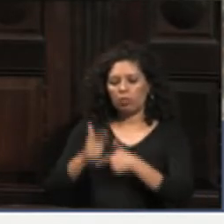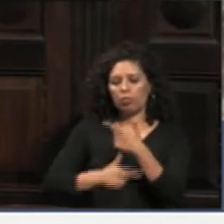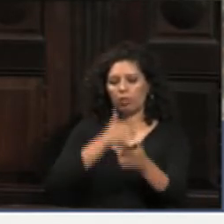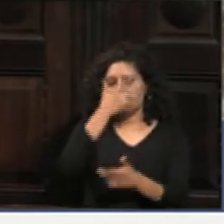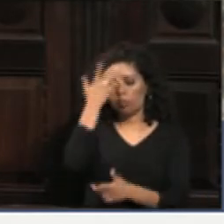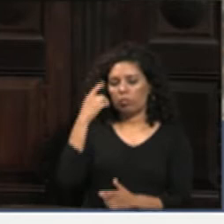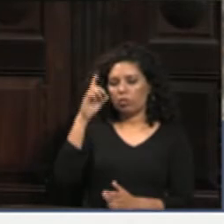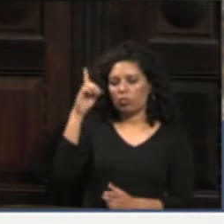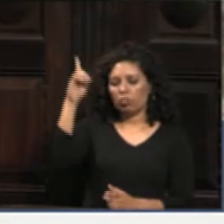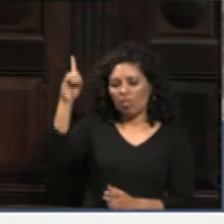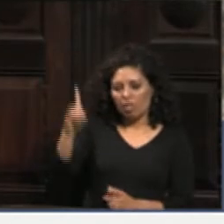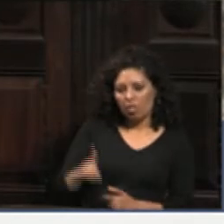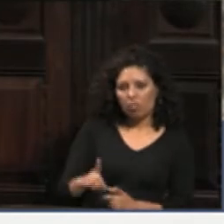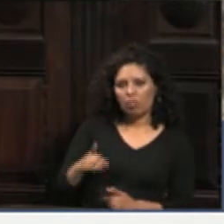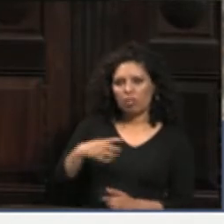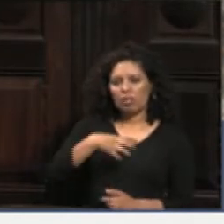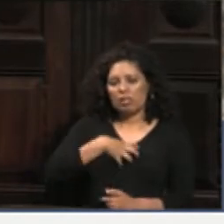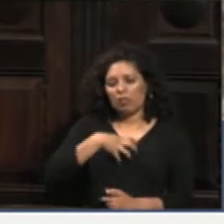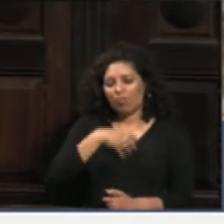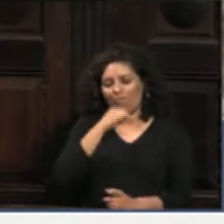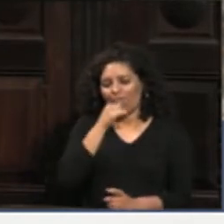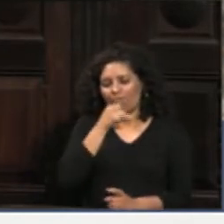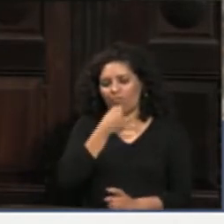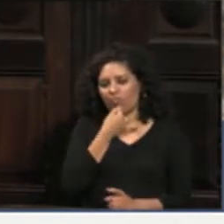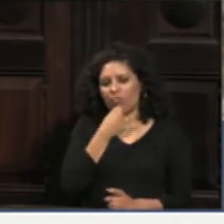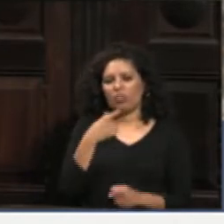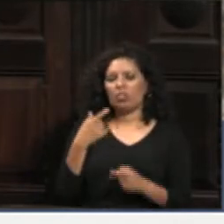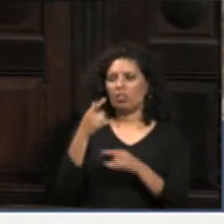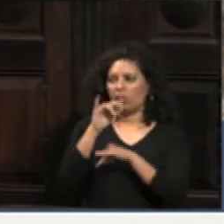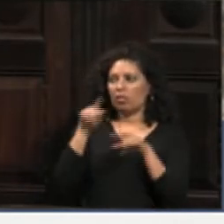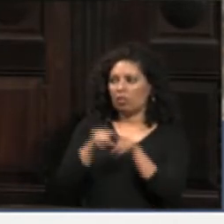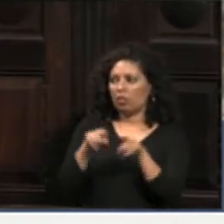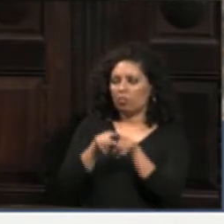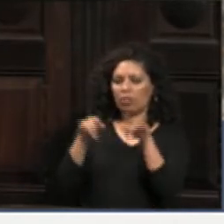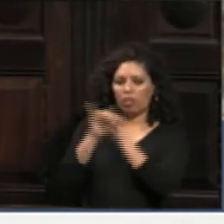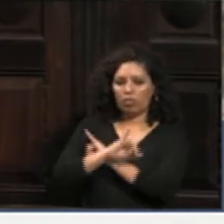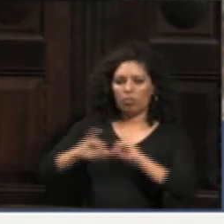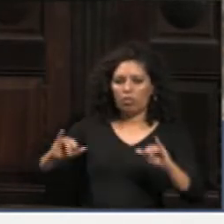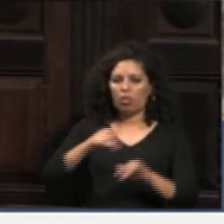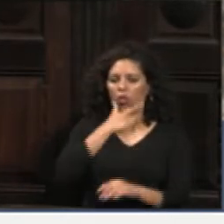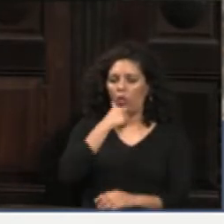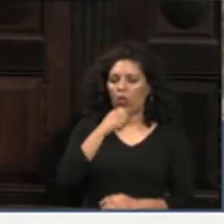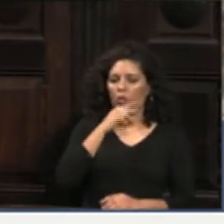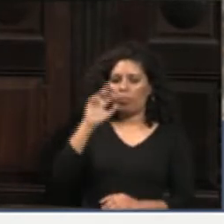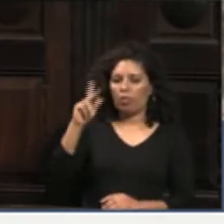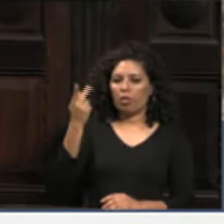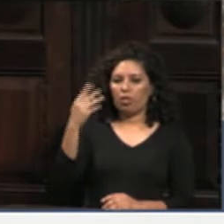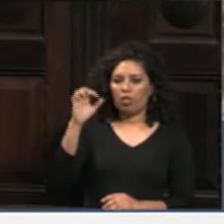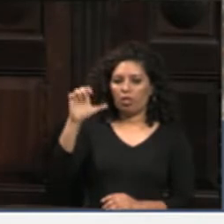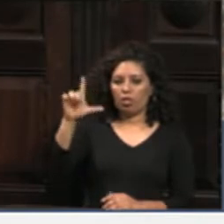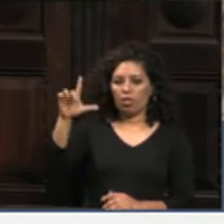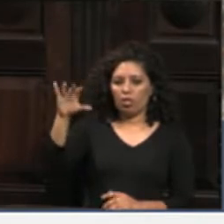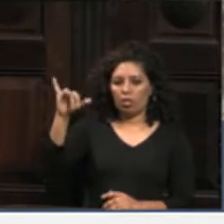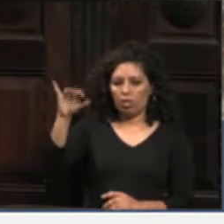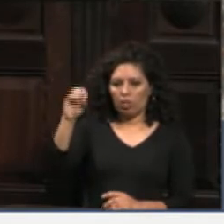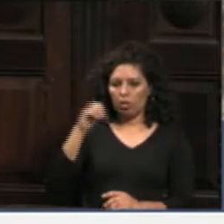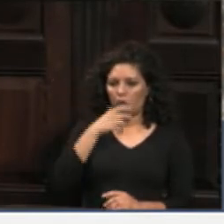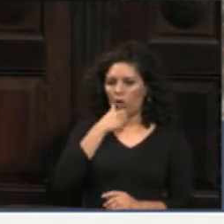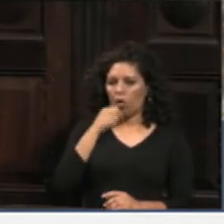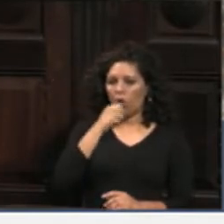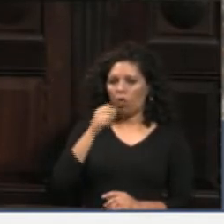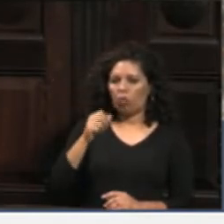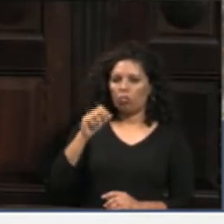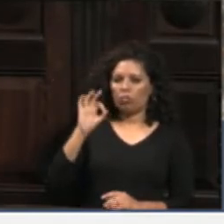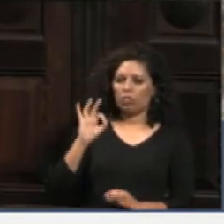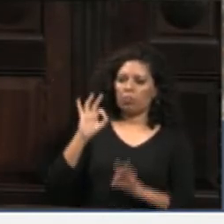está consternado com esse dia. E dizer que o Hélio é um ilustre representante de um pai de